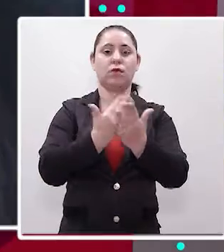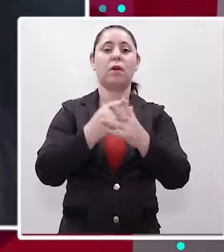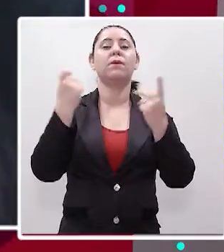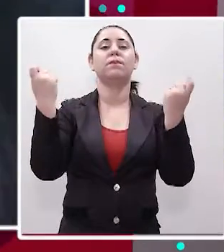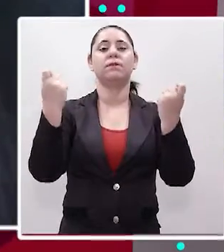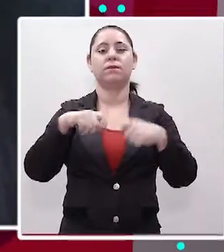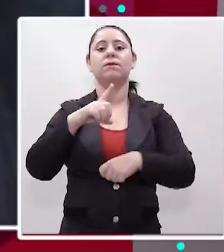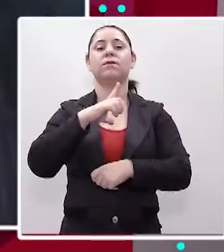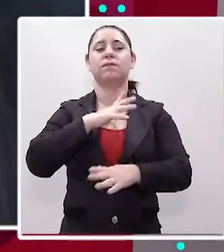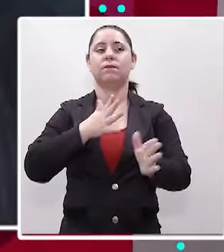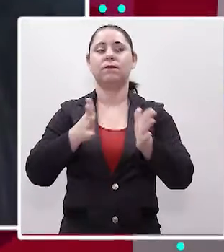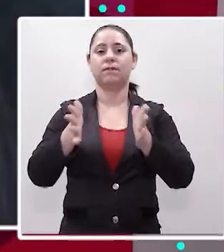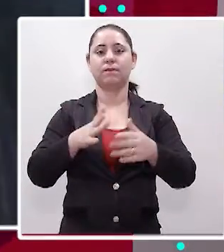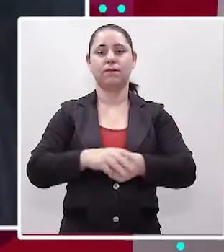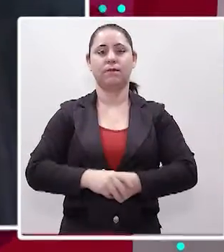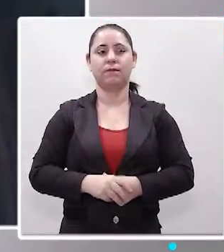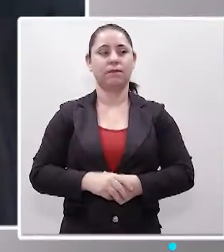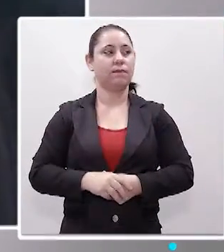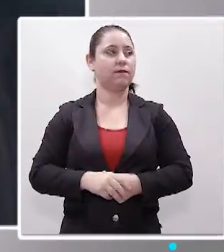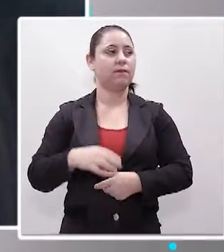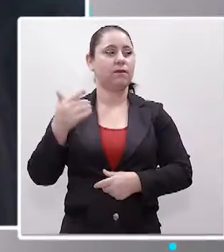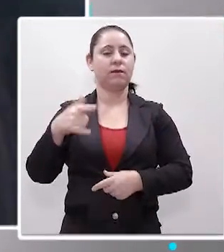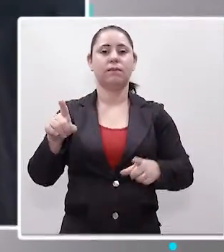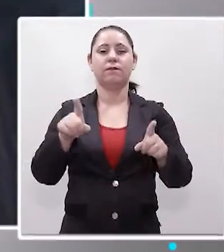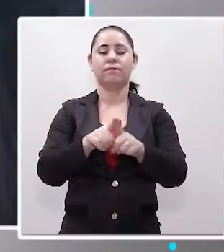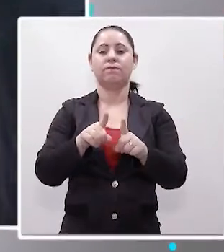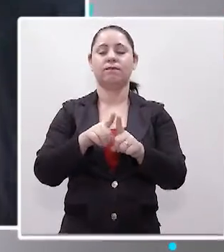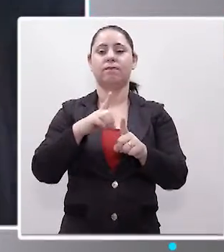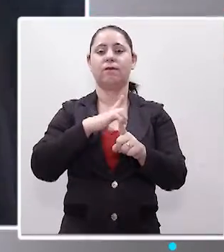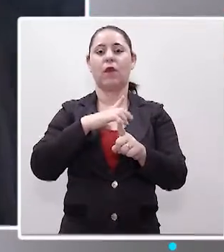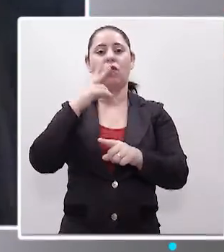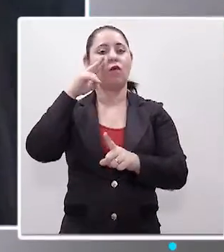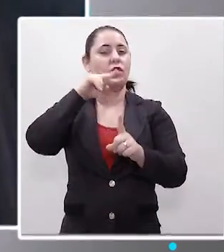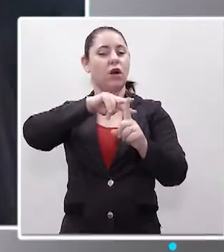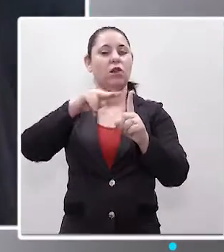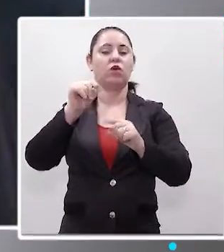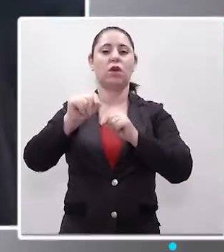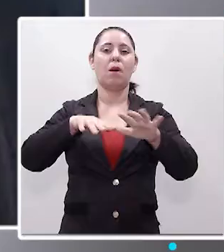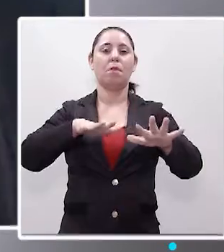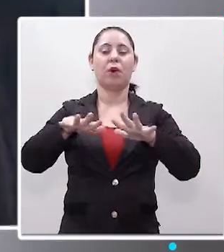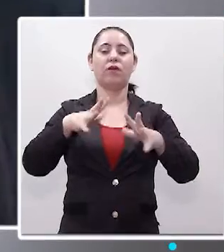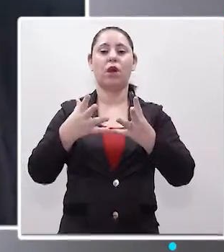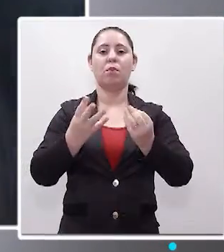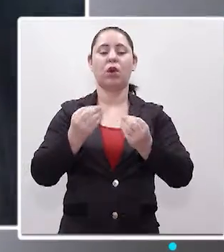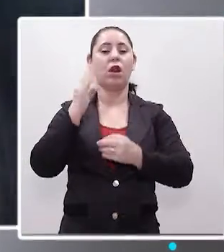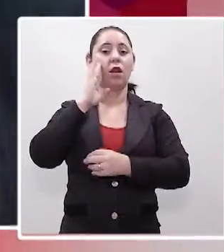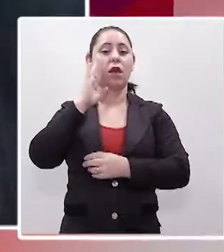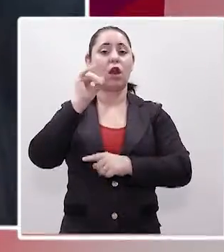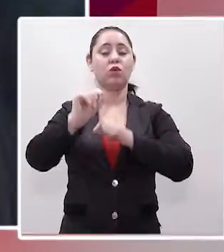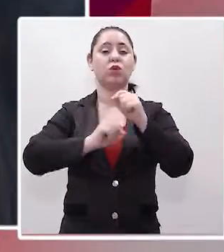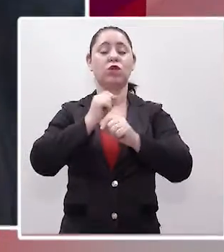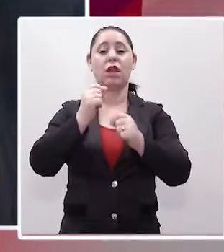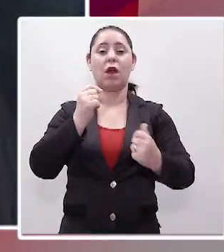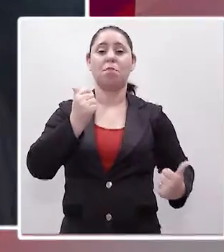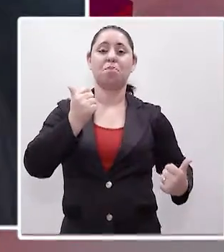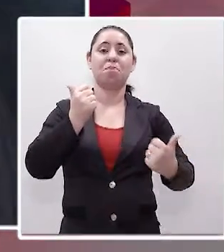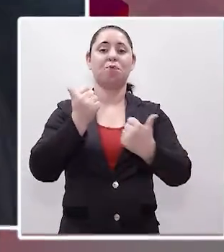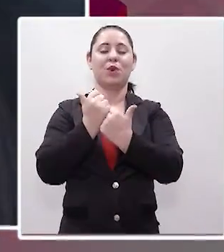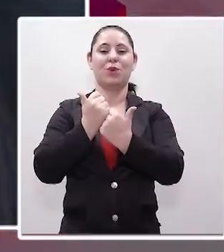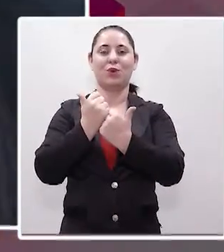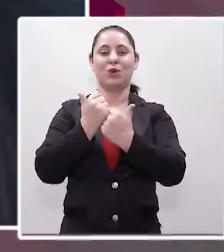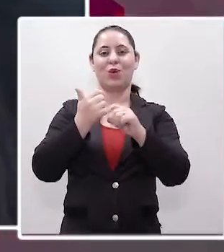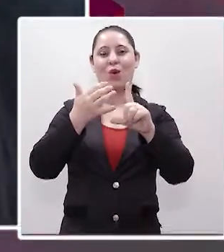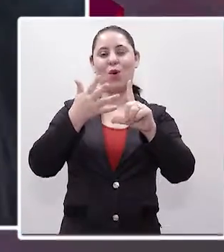da educação precisam ter esse acesso. E, por outro lado, a gente também viu um movimento muito legal